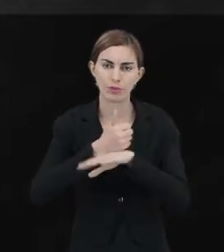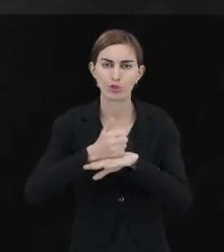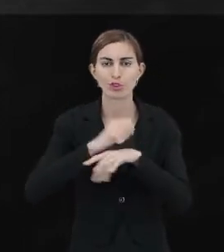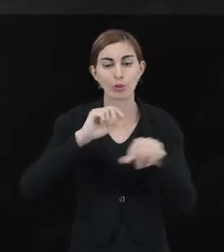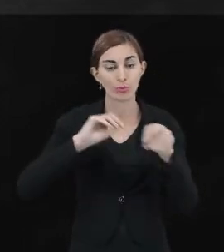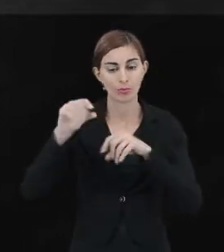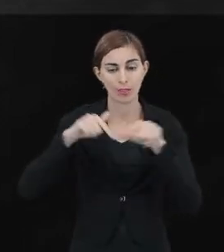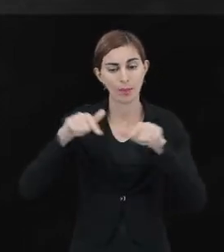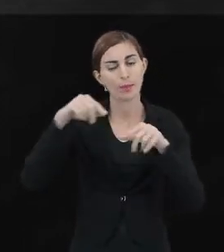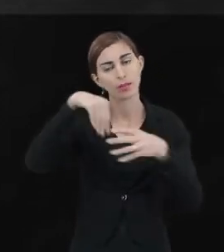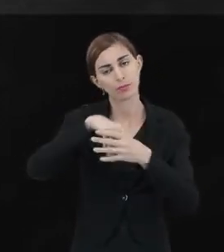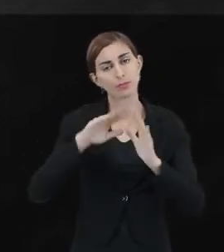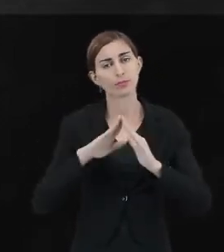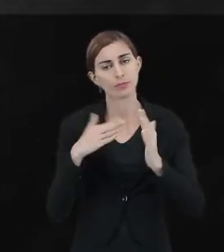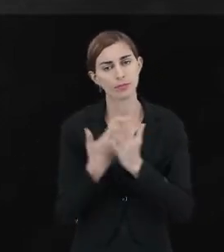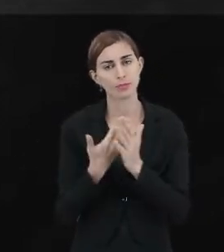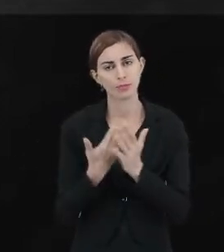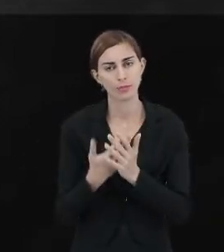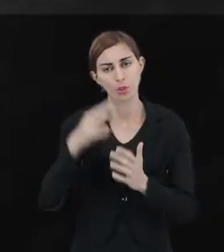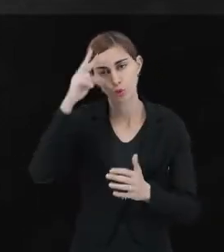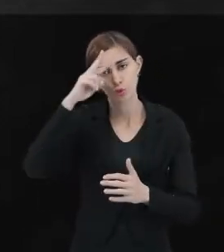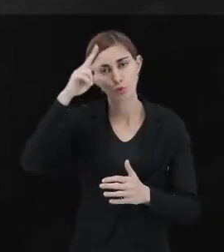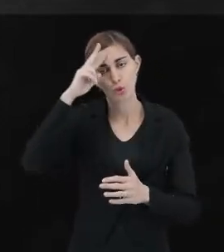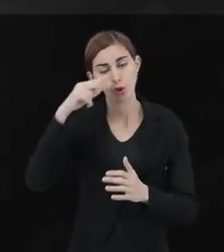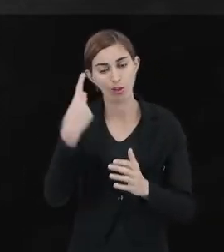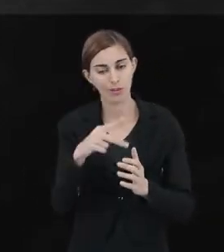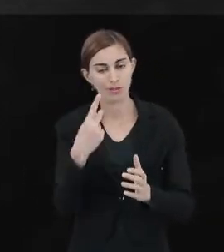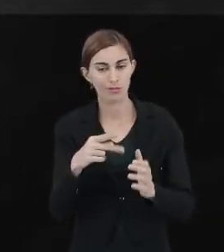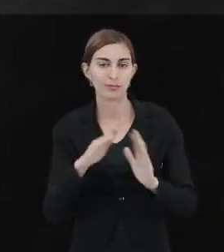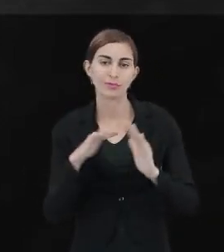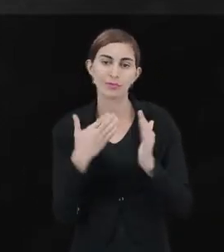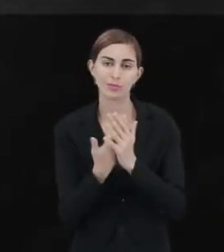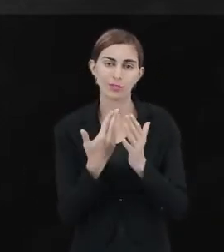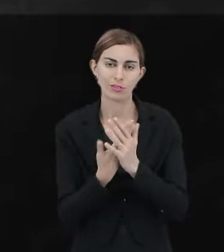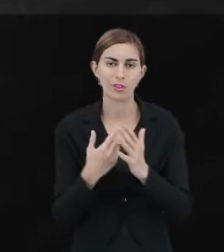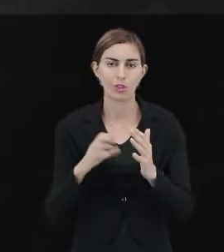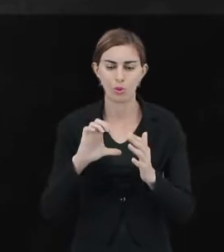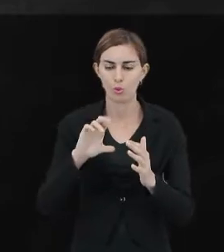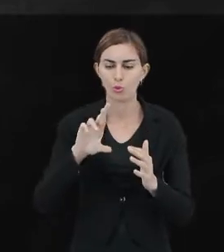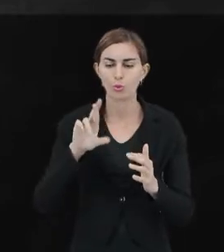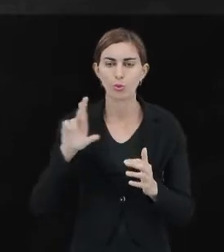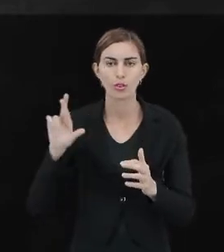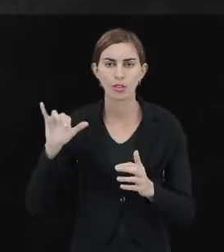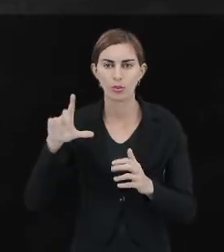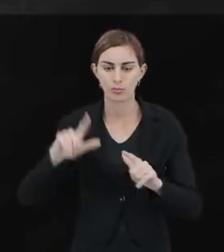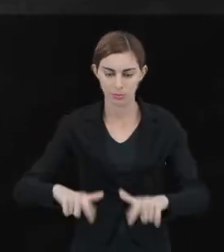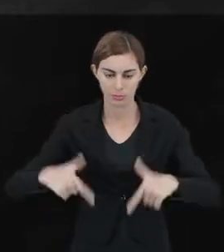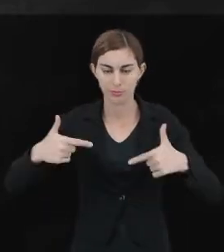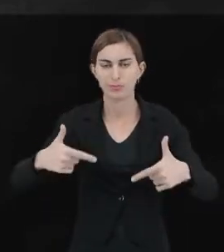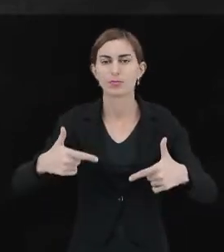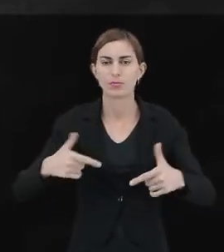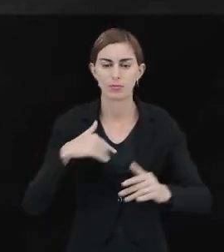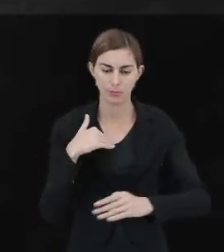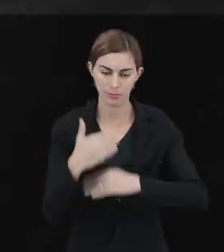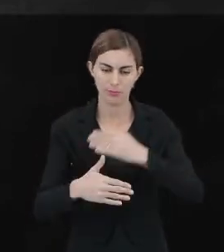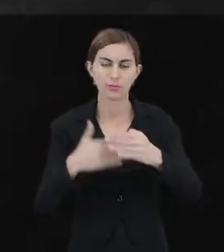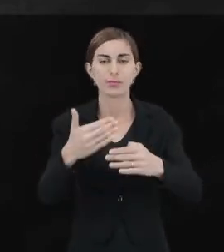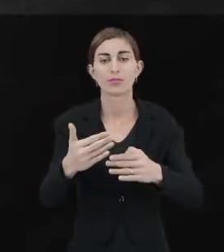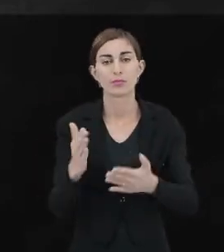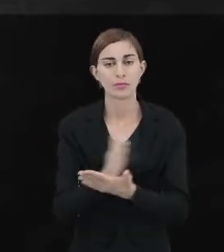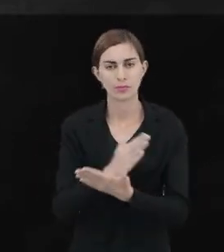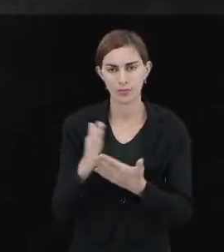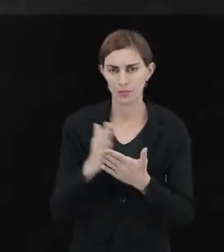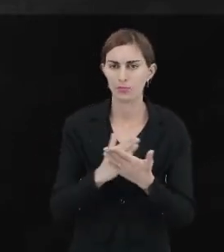profissionais que atuam na prática, na história da própria escola, que geram o seu currículo em ação. Nesse